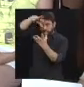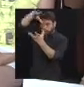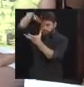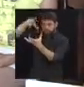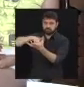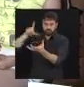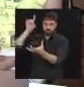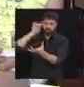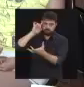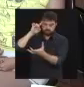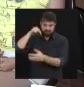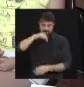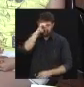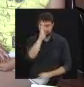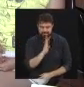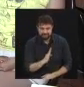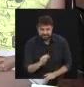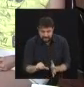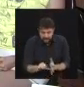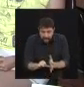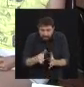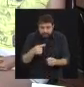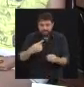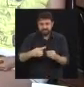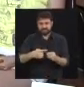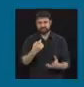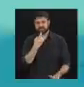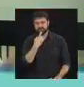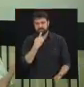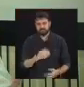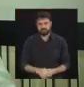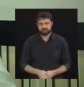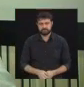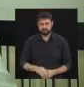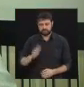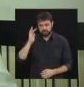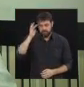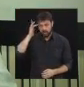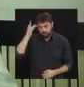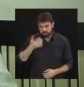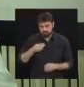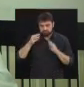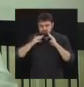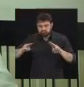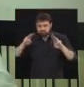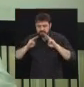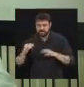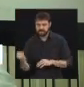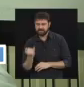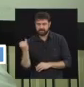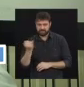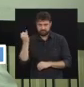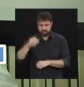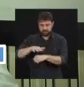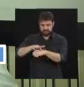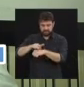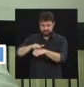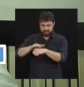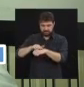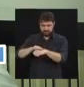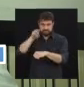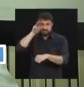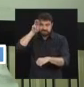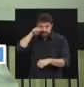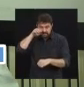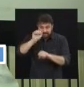né? Mas no Brasil, Campinas é a primeira cidade. Eu acho que a mensagem importante da síndrome, que acho que tem que ser deixar